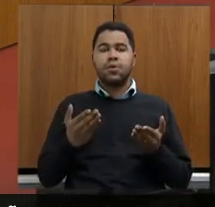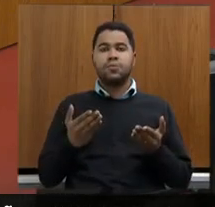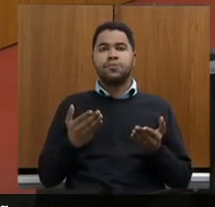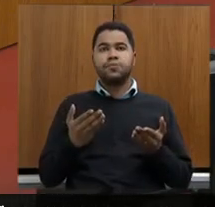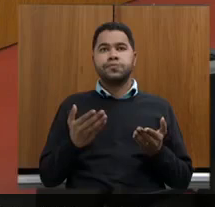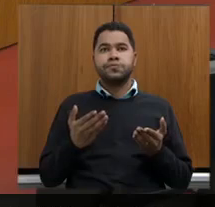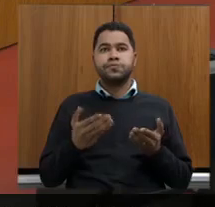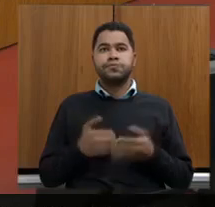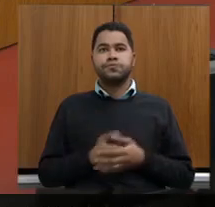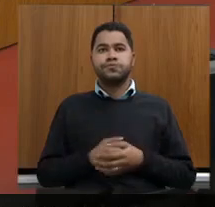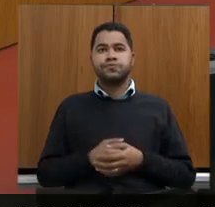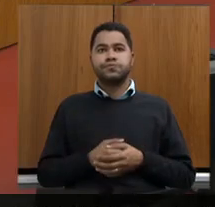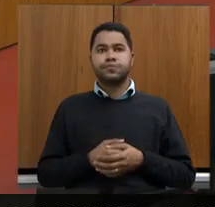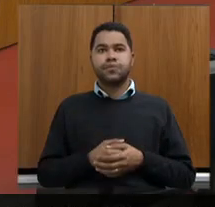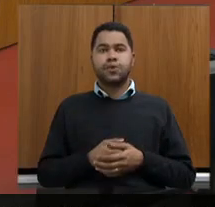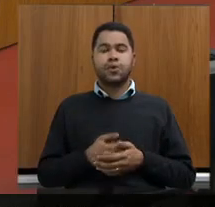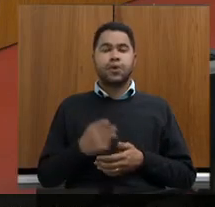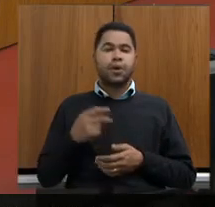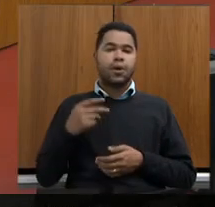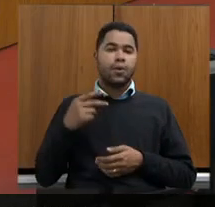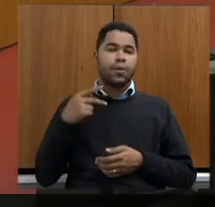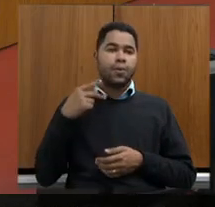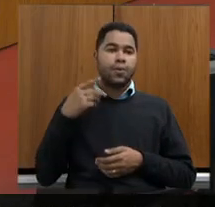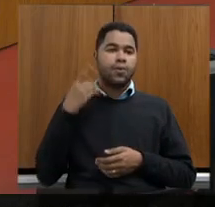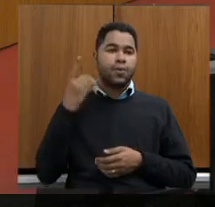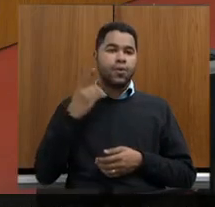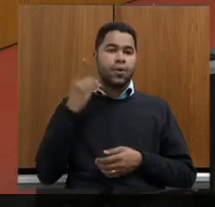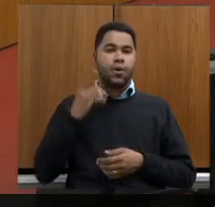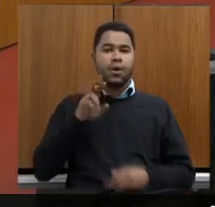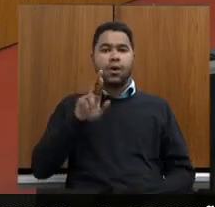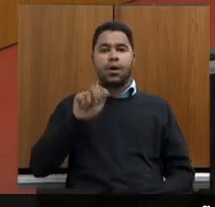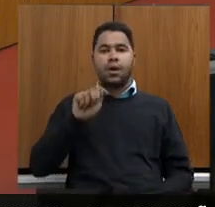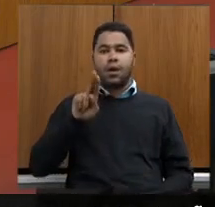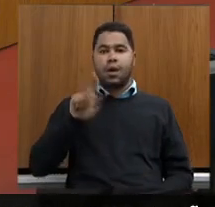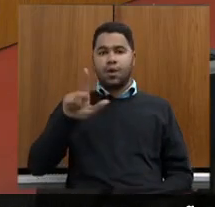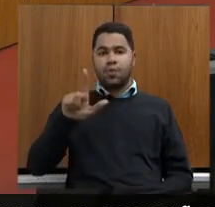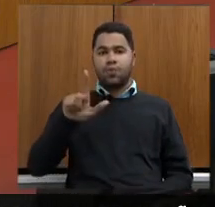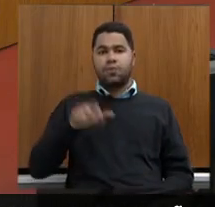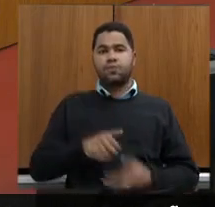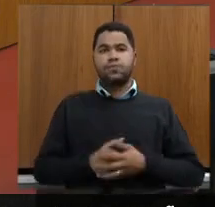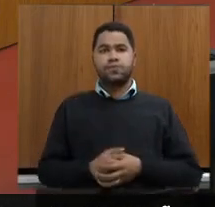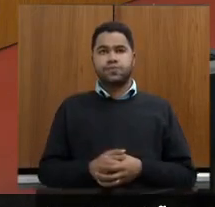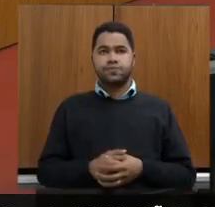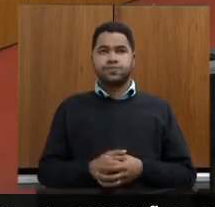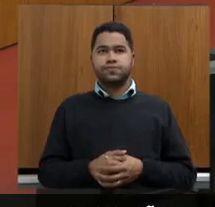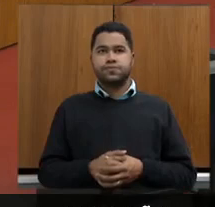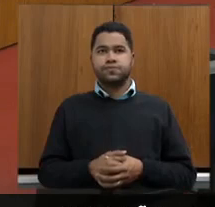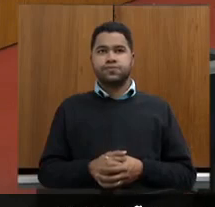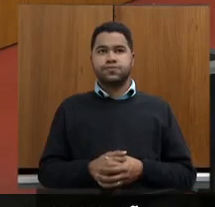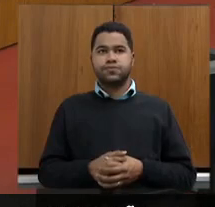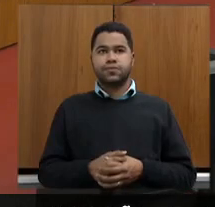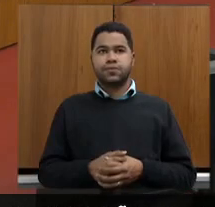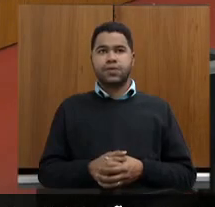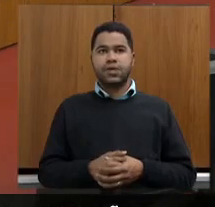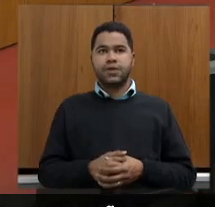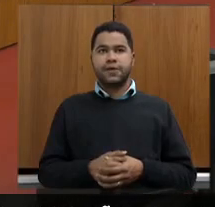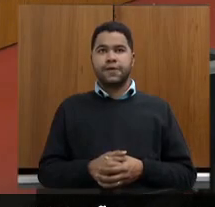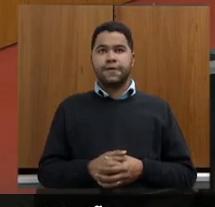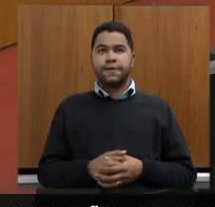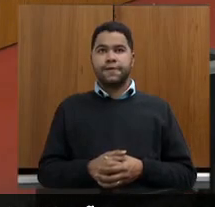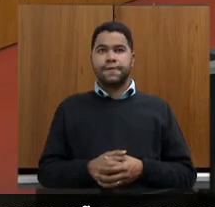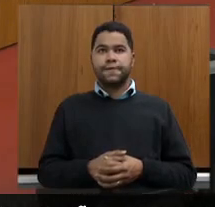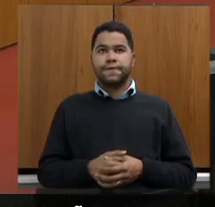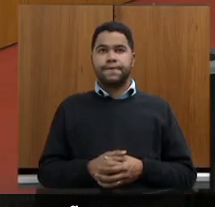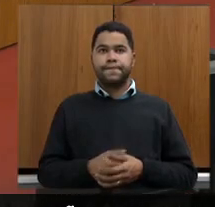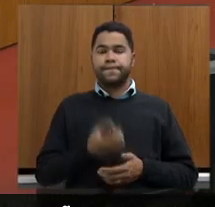próximo planetário escrito Nobre Deputado Raul Belém E aí G1